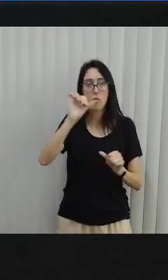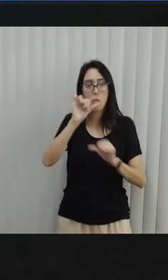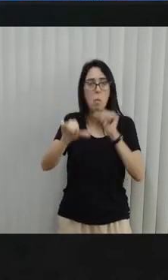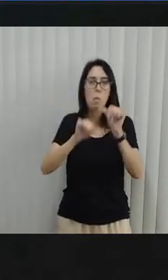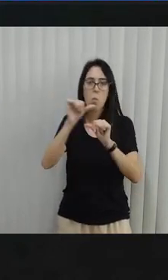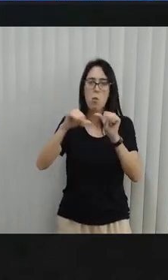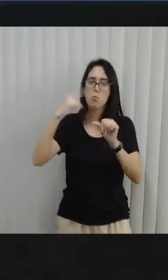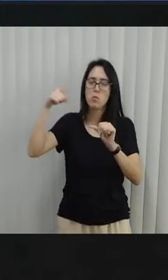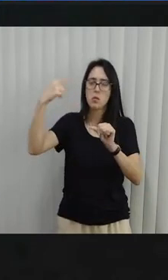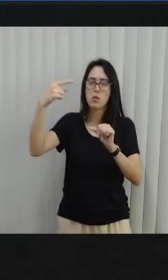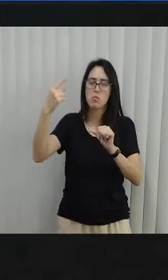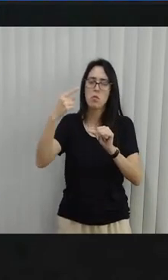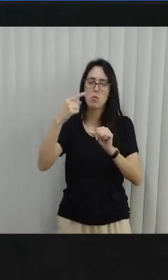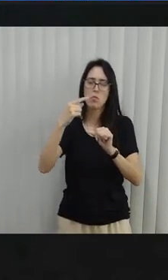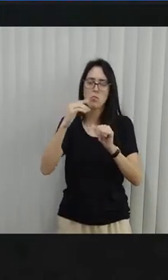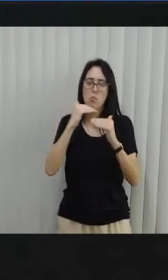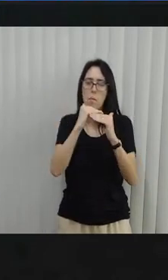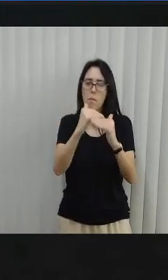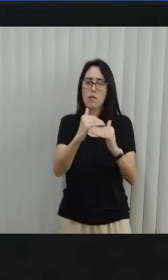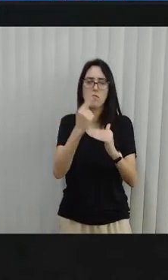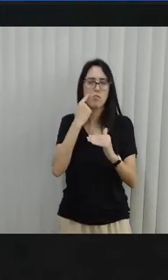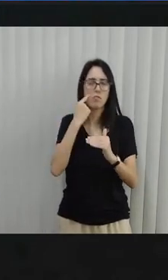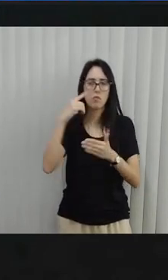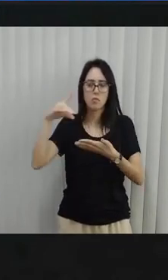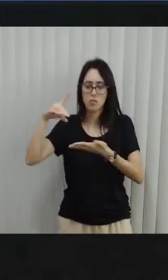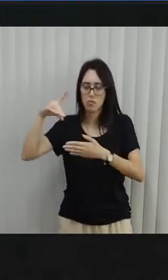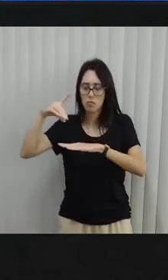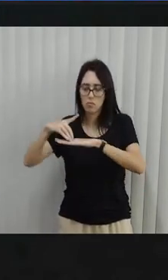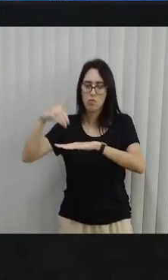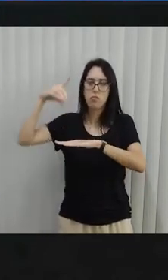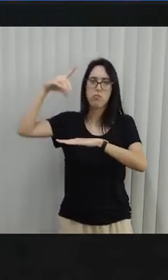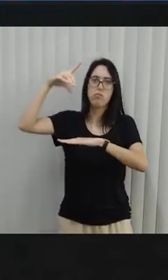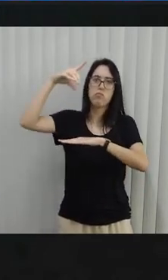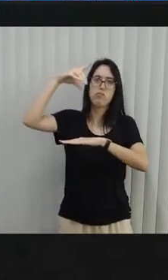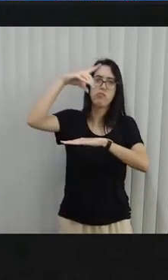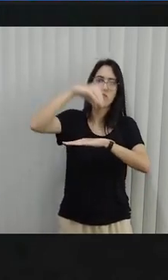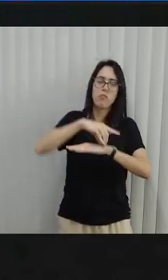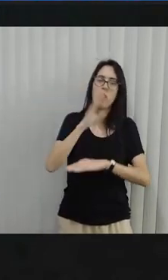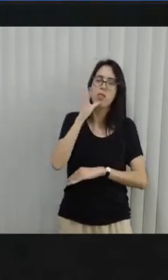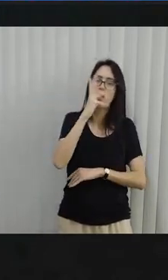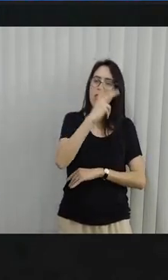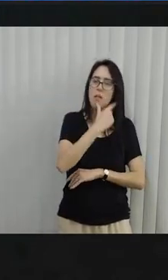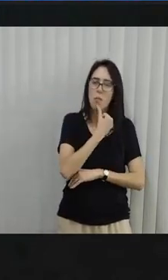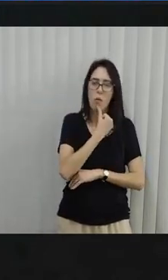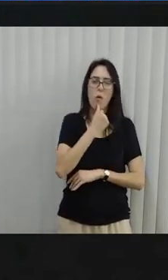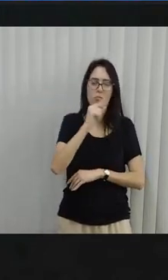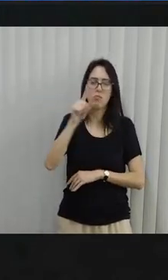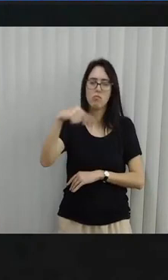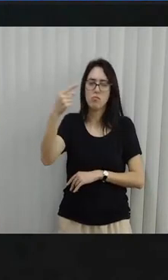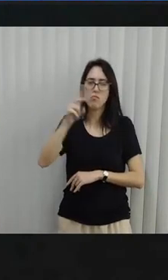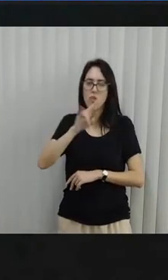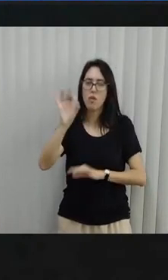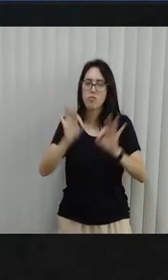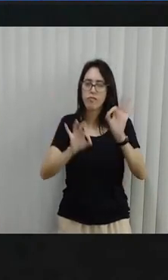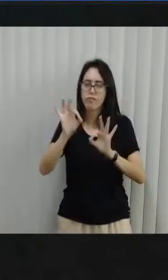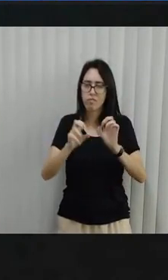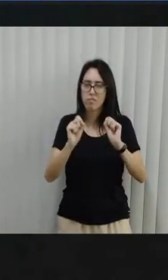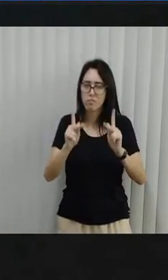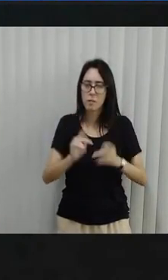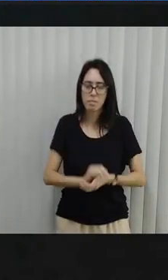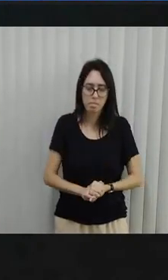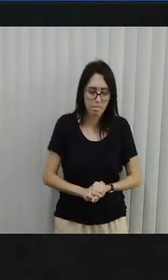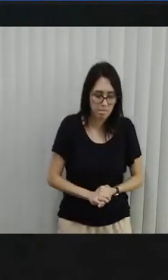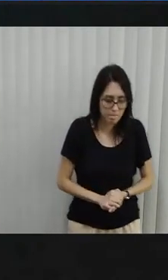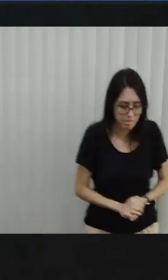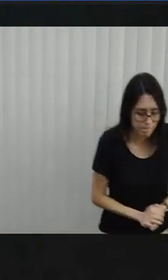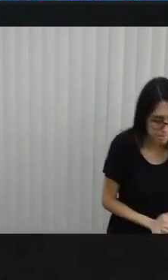gravidade para deixar meio lua, assim. Ele pula e parece que o Dino não volta nunca, assim, para o chão, beleza? Então, ó, o